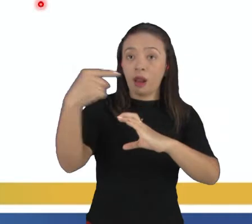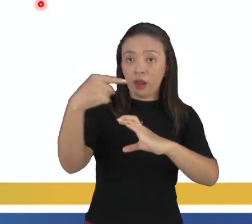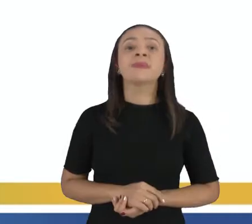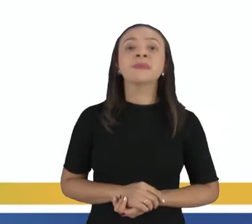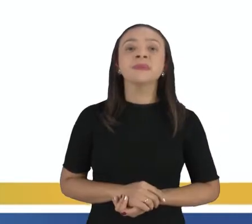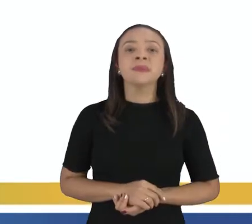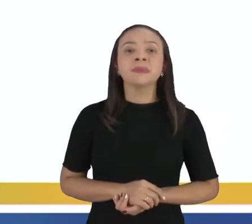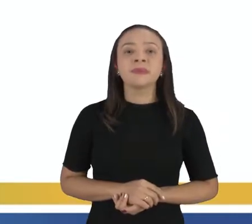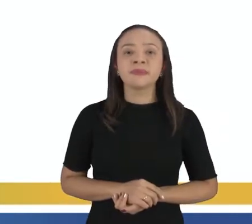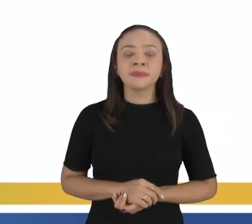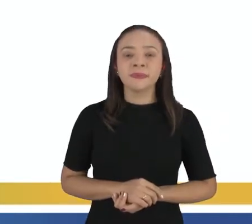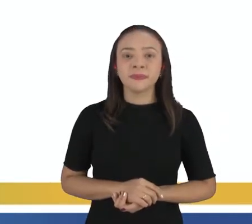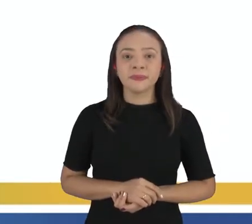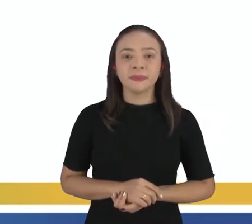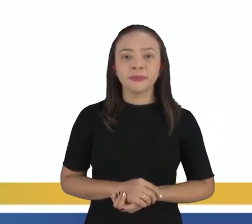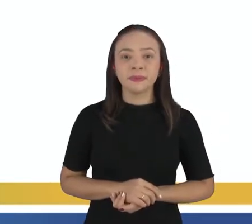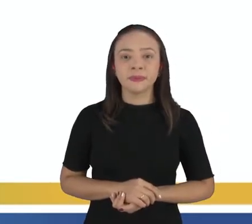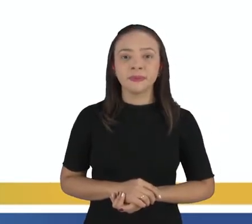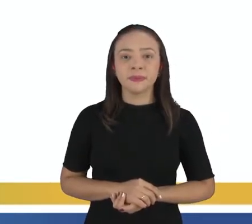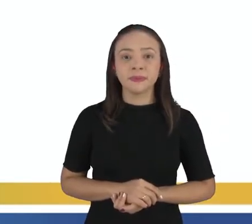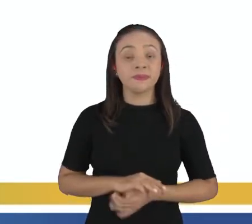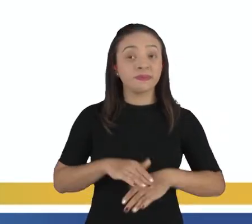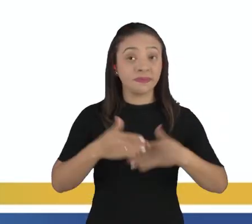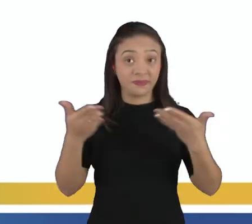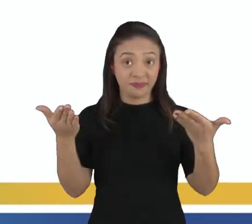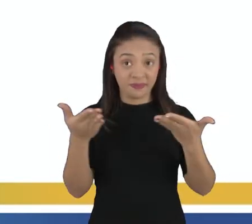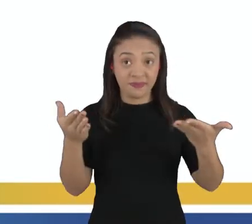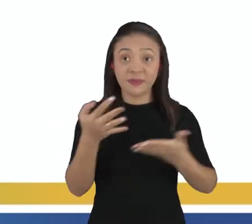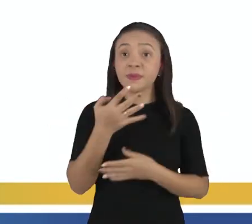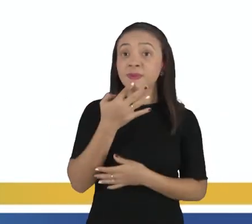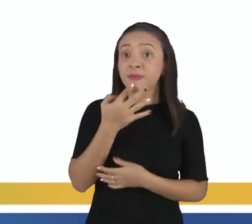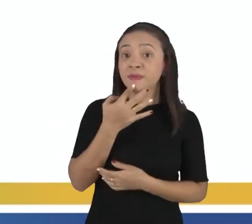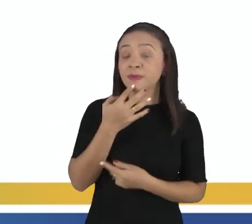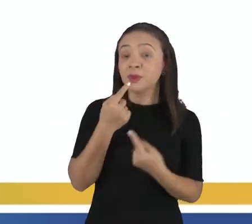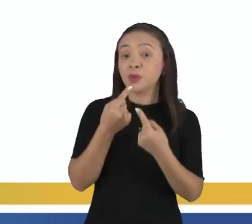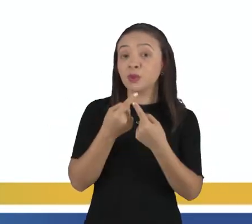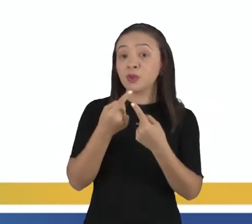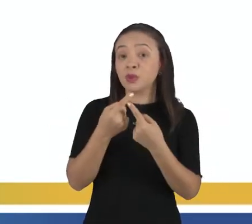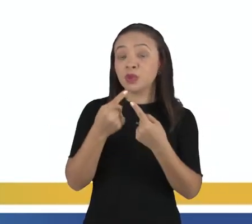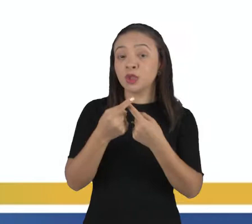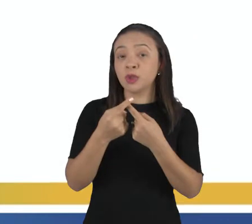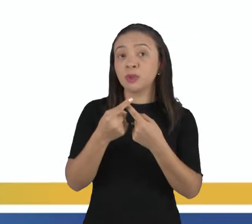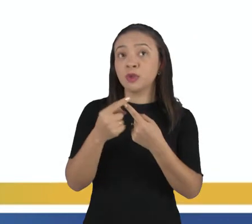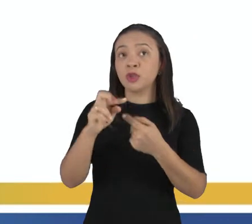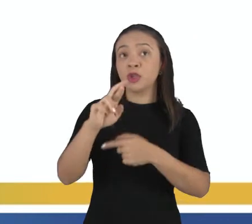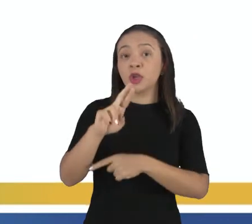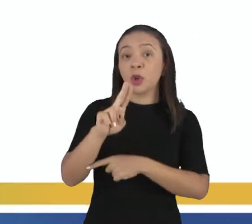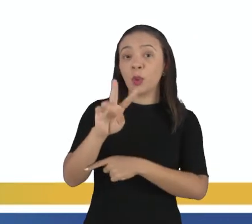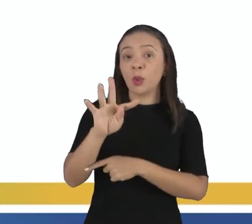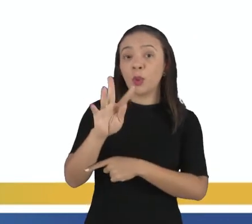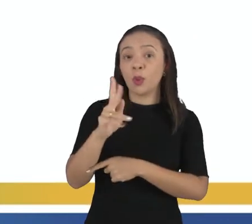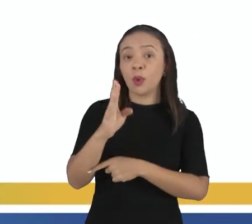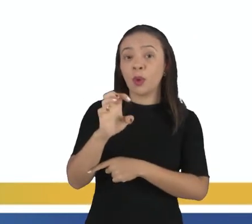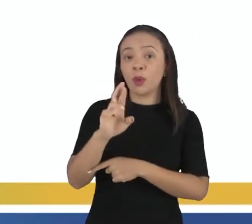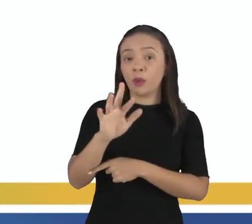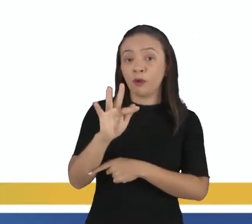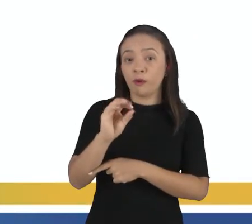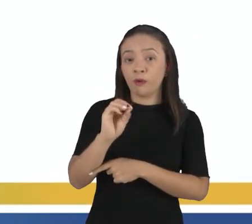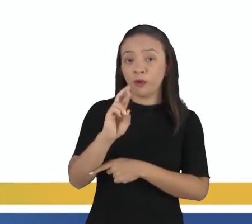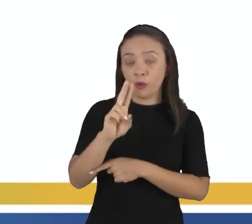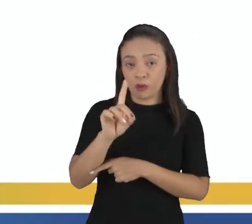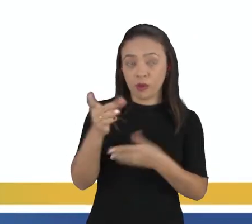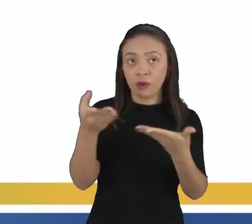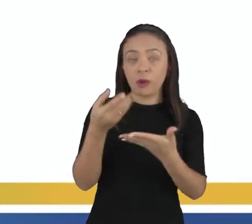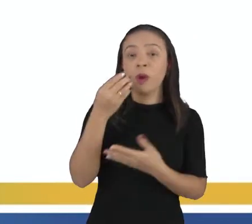negativa. E agora a gente vai estar conhecendo o modelo atômico de Rutherford. Primeiro a gente vai conhecer o experimento